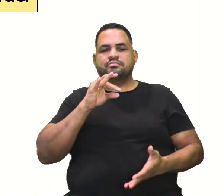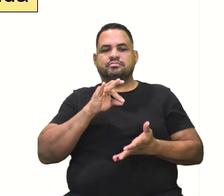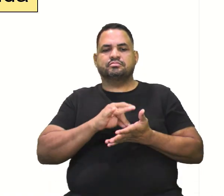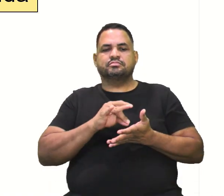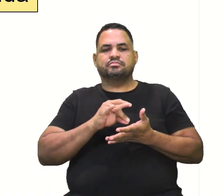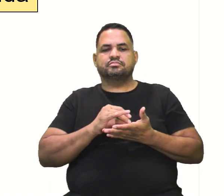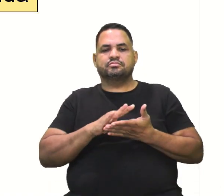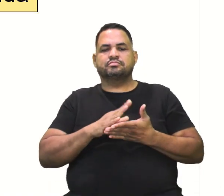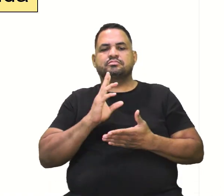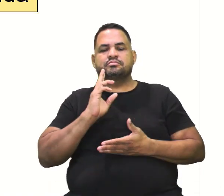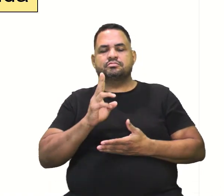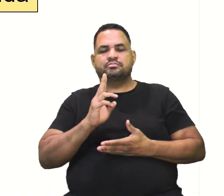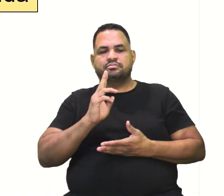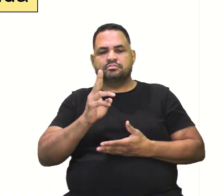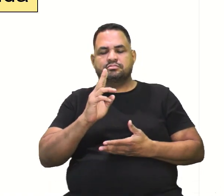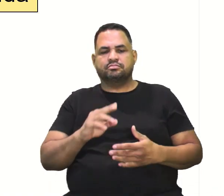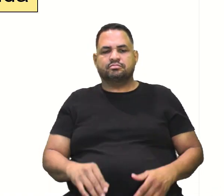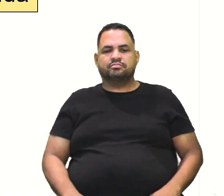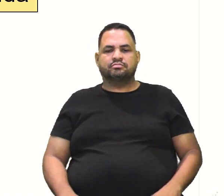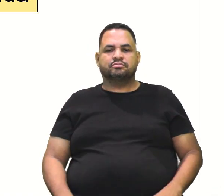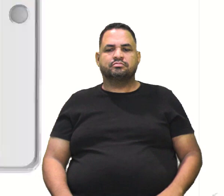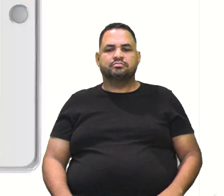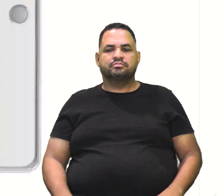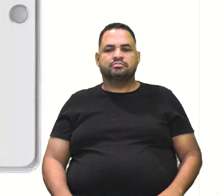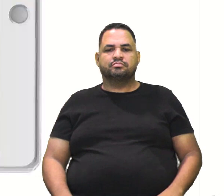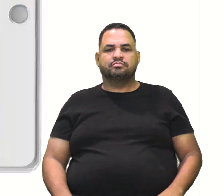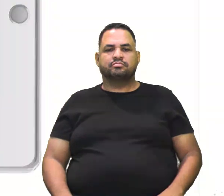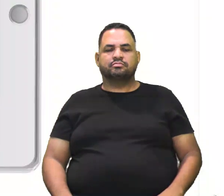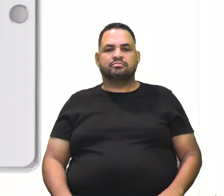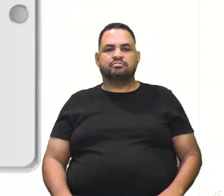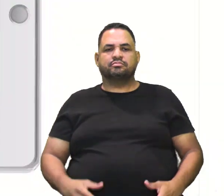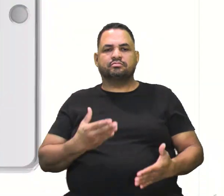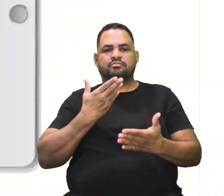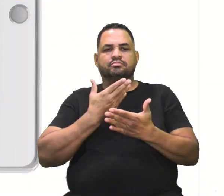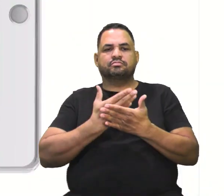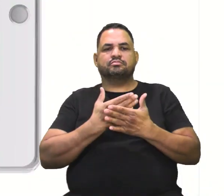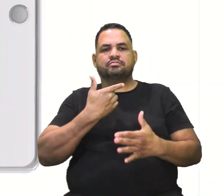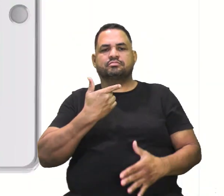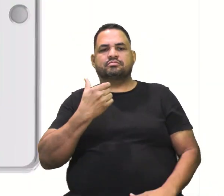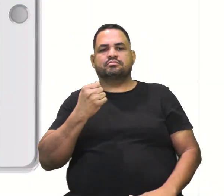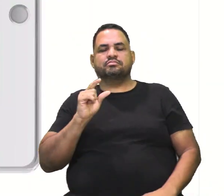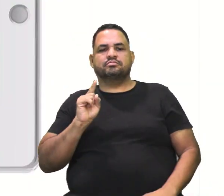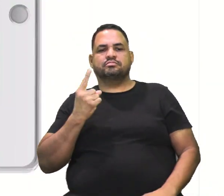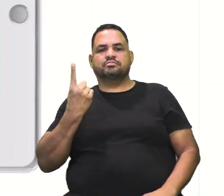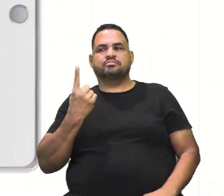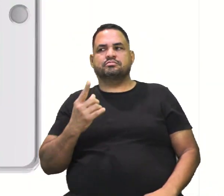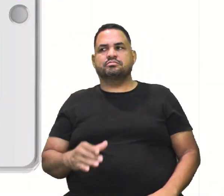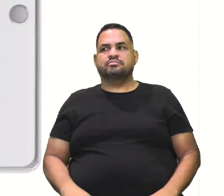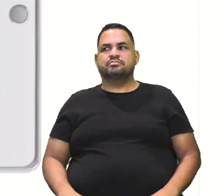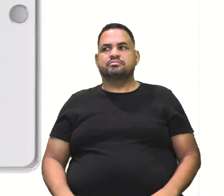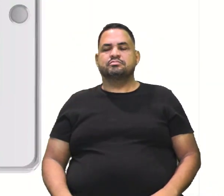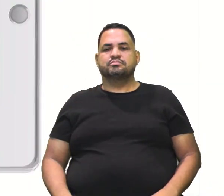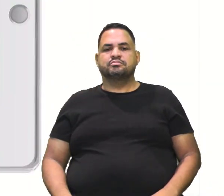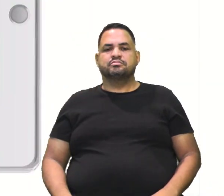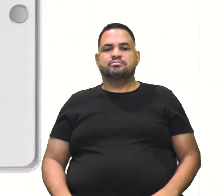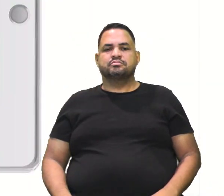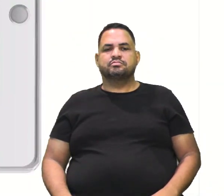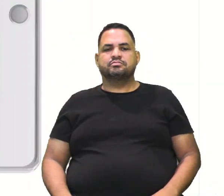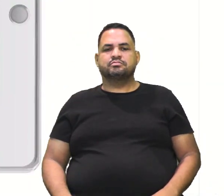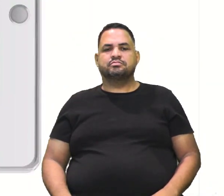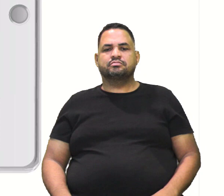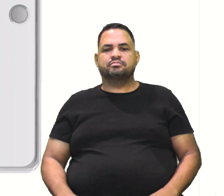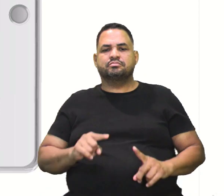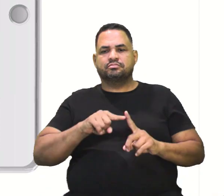né? E constantes. Perfeito. Bora ver? Na aula 26.1, a gente partiu para a situação